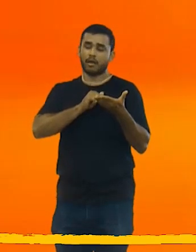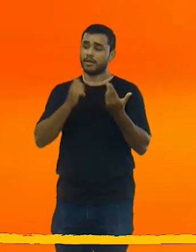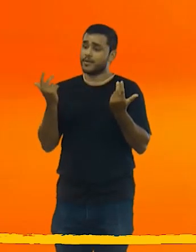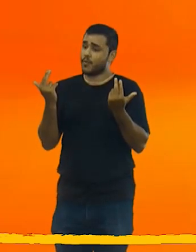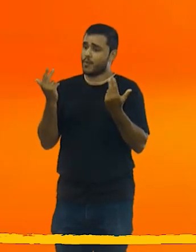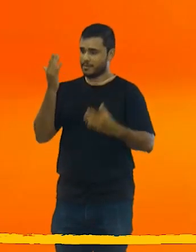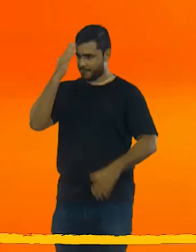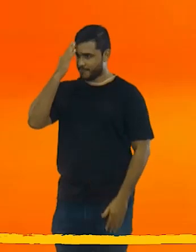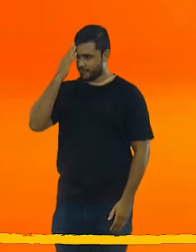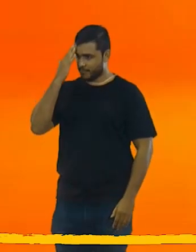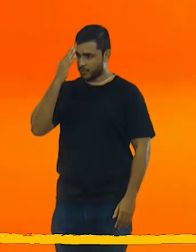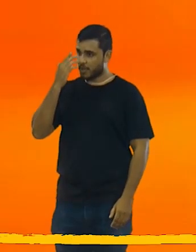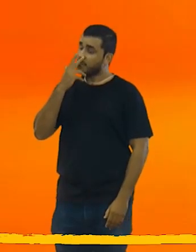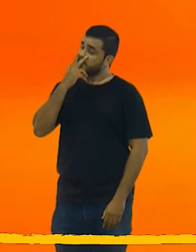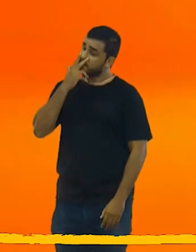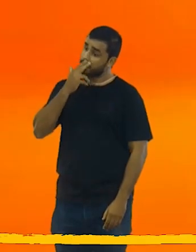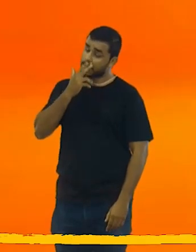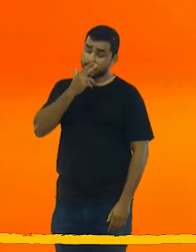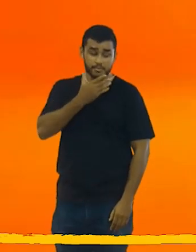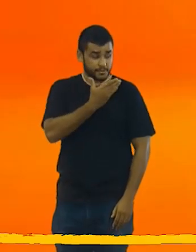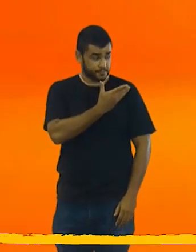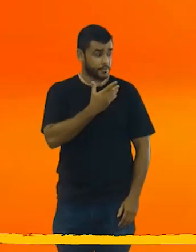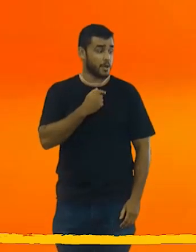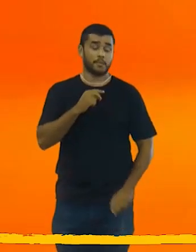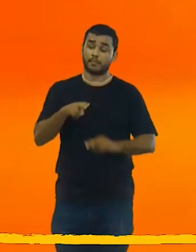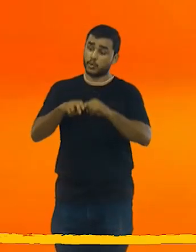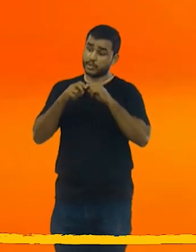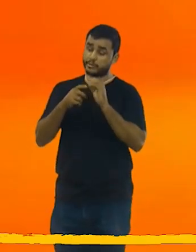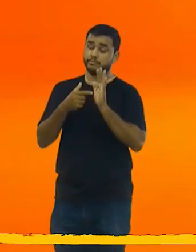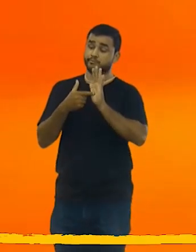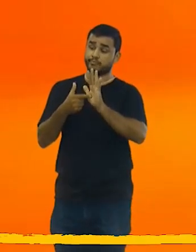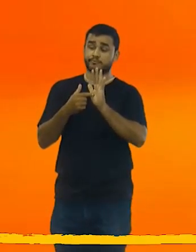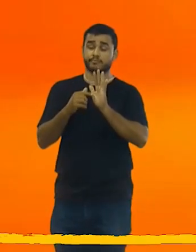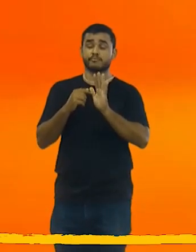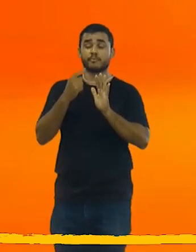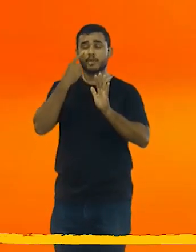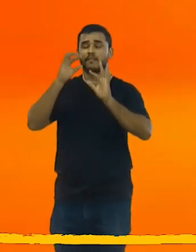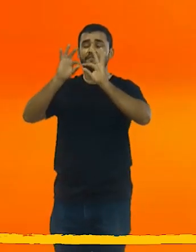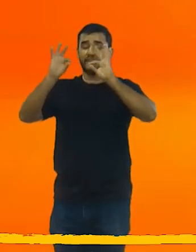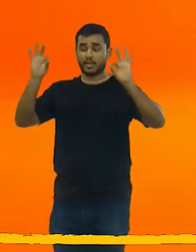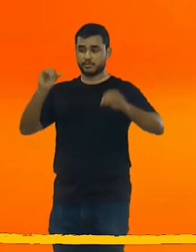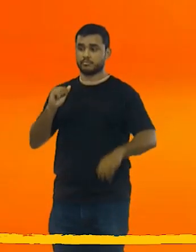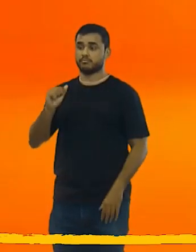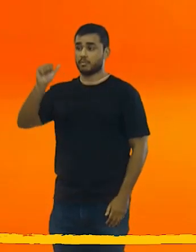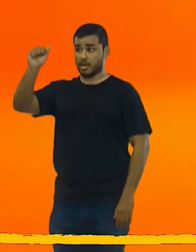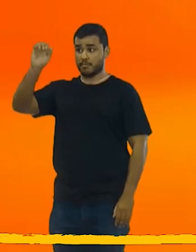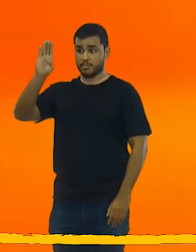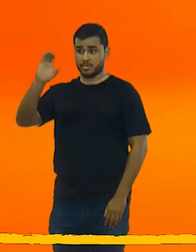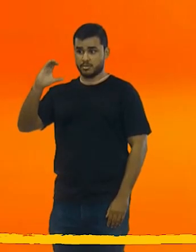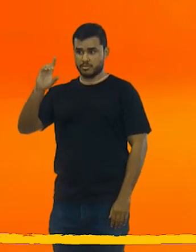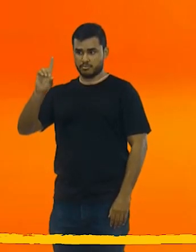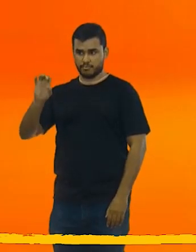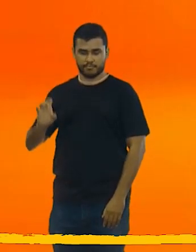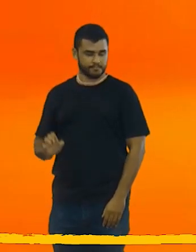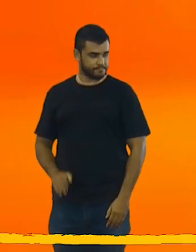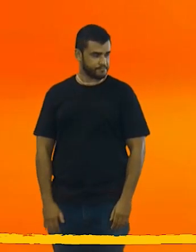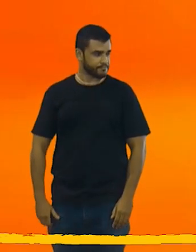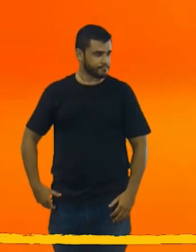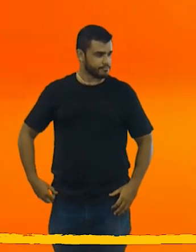Cabral de Melo Neto revela. Letra A. O princípio de que a poesia é fruto